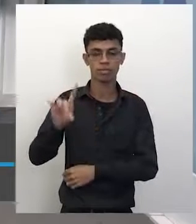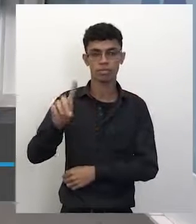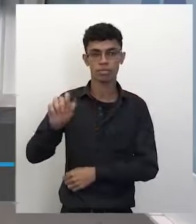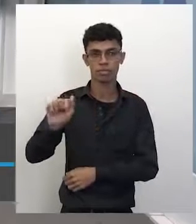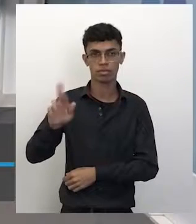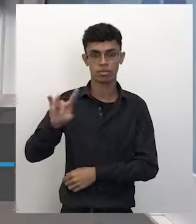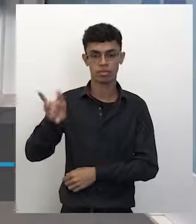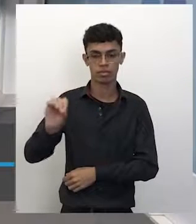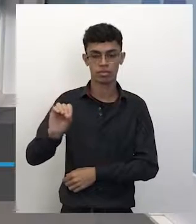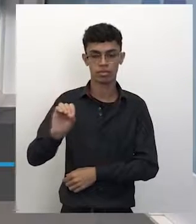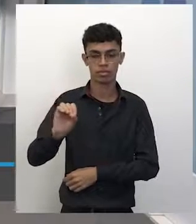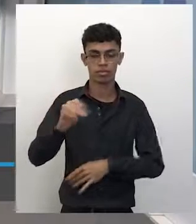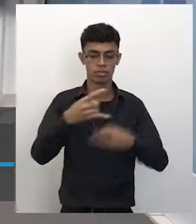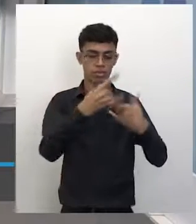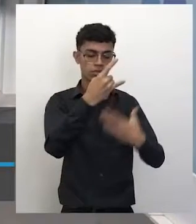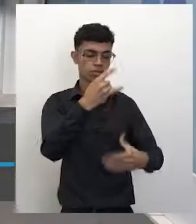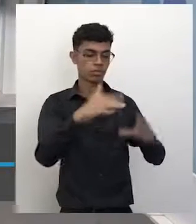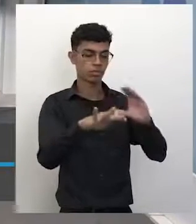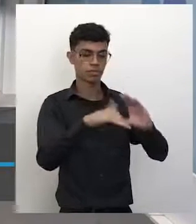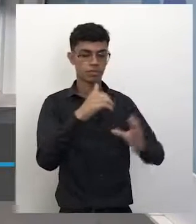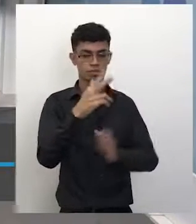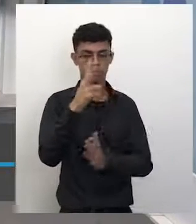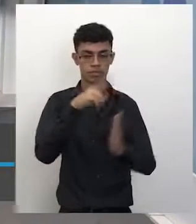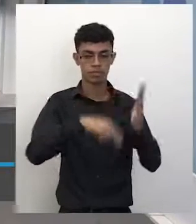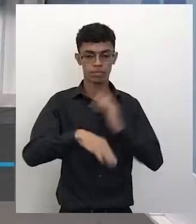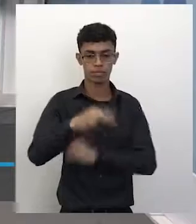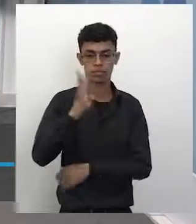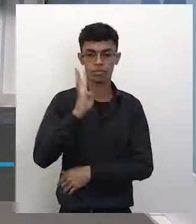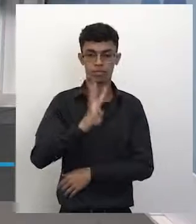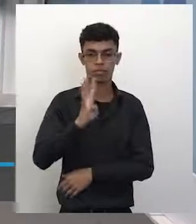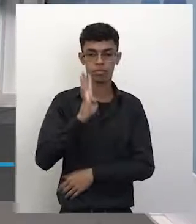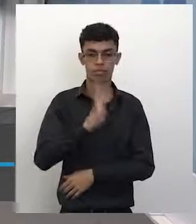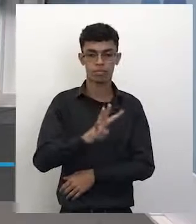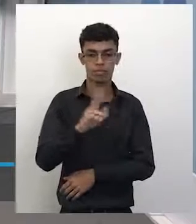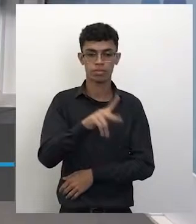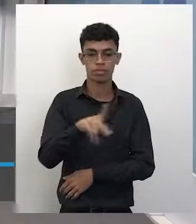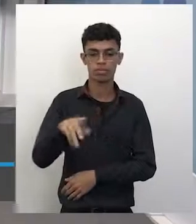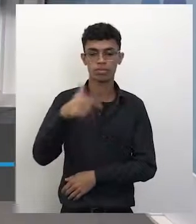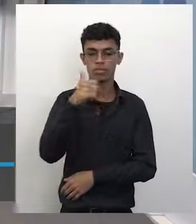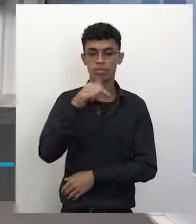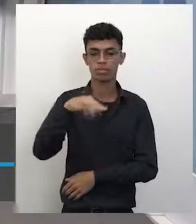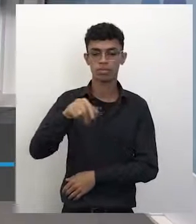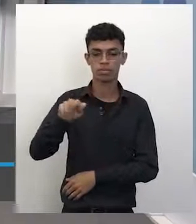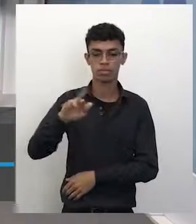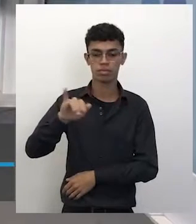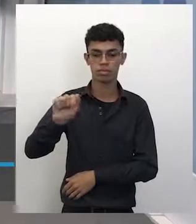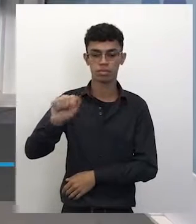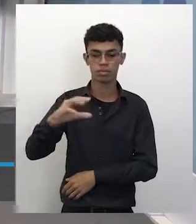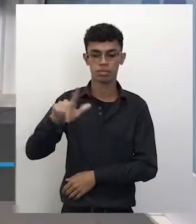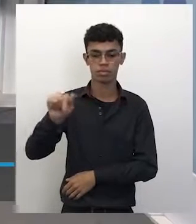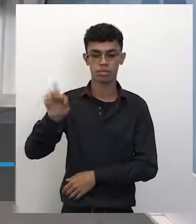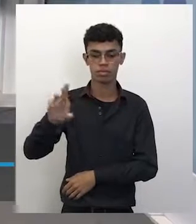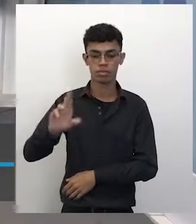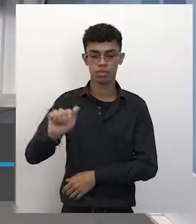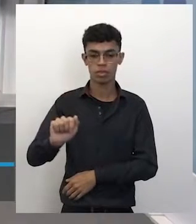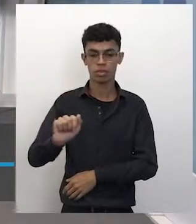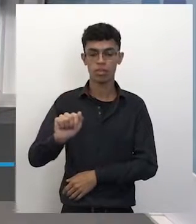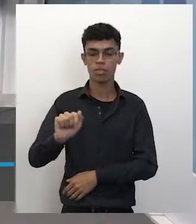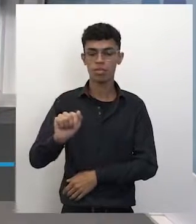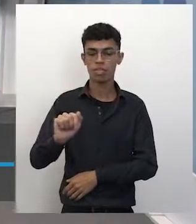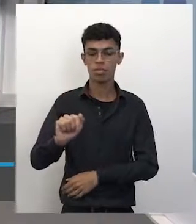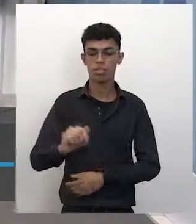mais? Mais? Você tinha lido um comentário legalzinho? A professora Maria Clara comenta que o frevo é um patrimônio